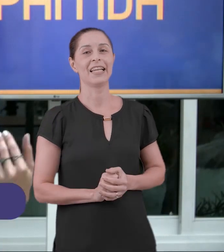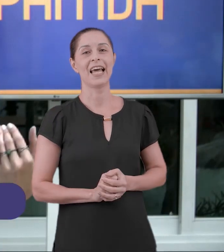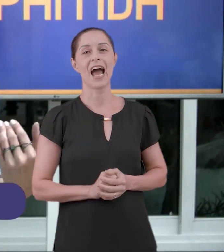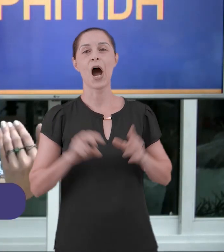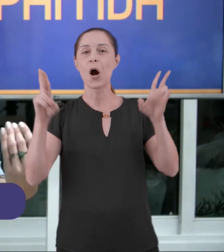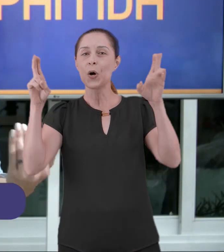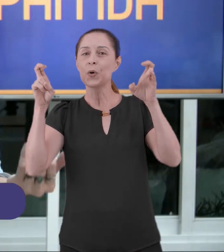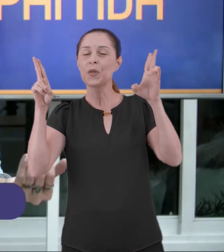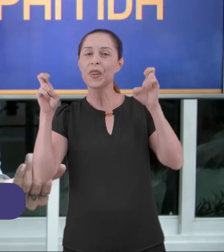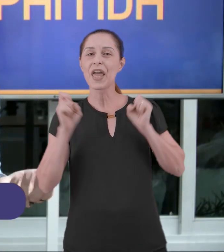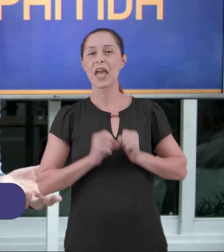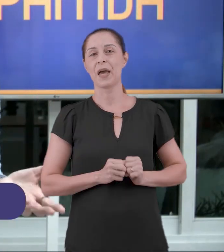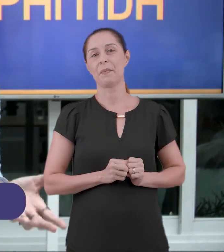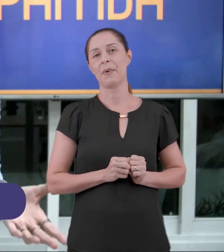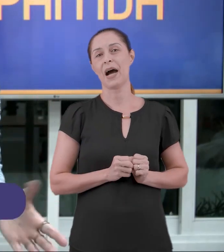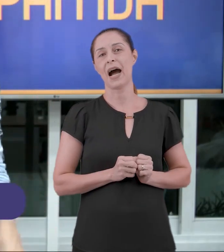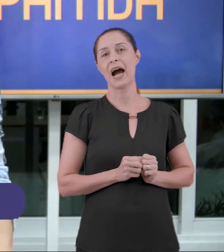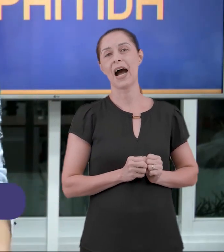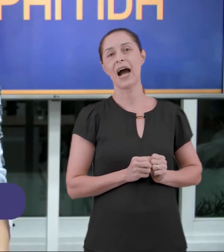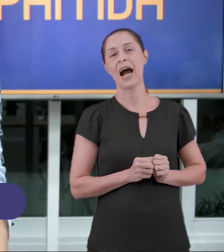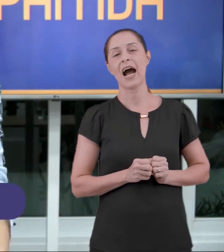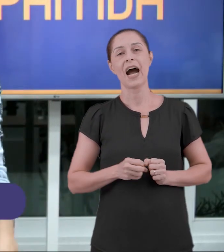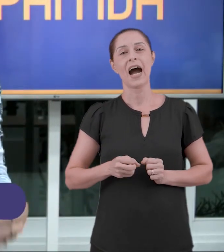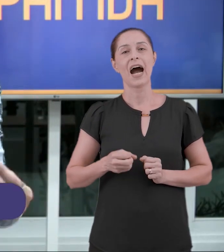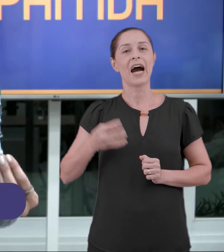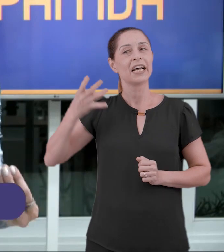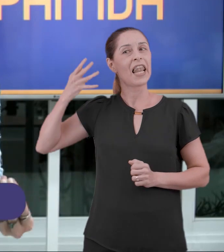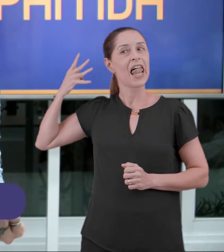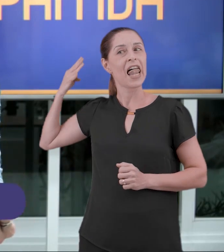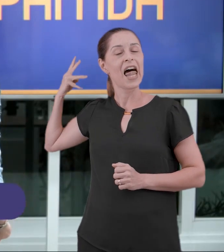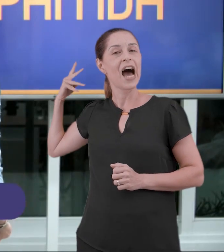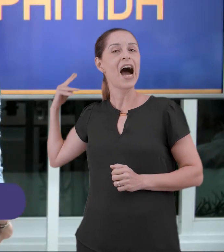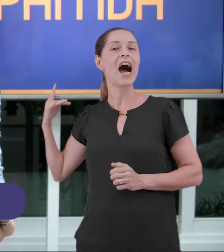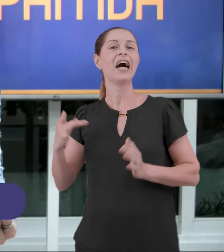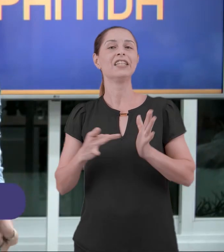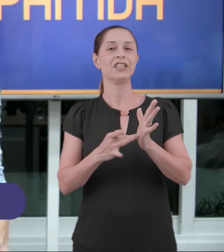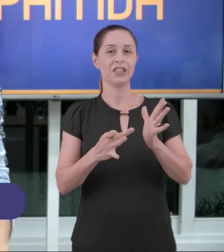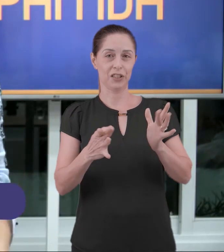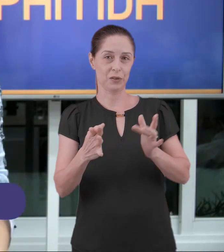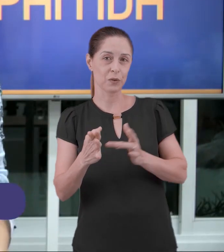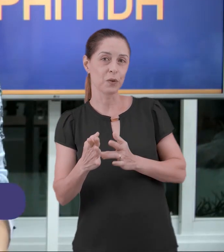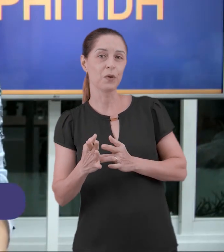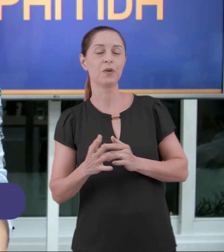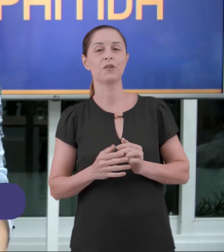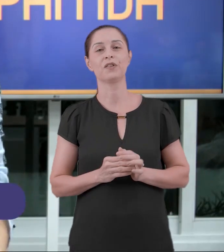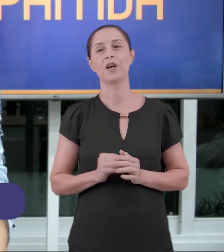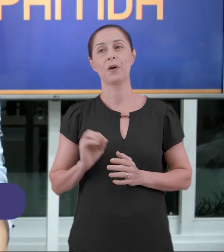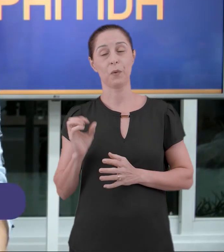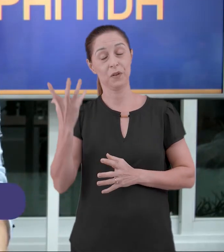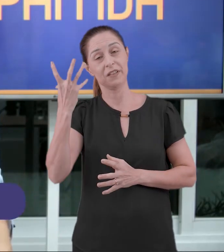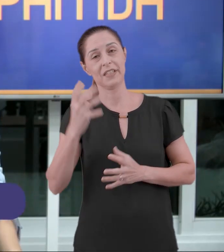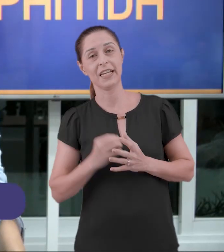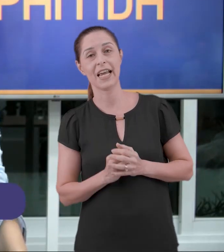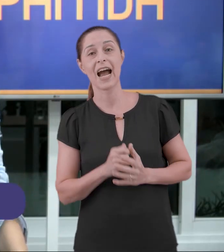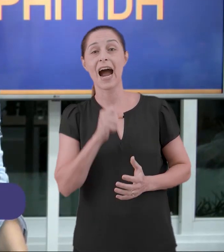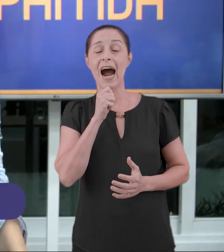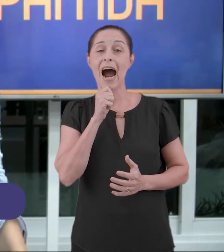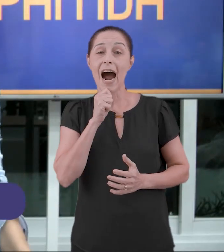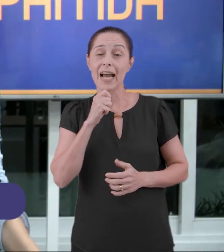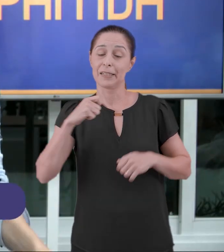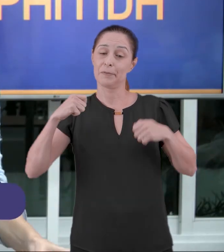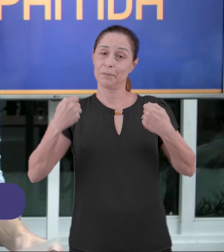né, durante o ministério de Jesus, por mais que seja óbvio esse tema, né, de pessoas especiais, ainda é